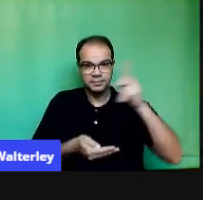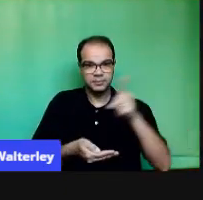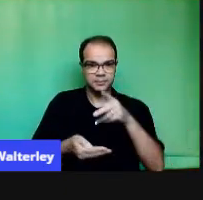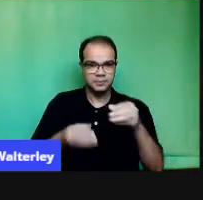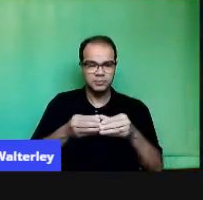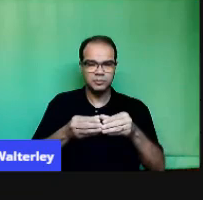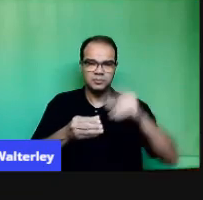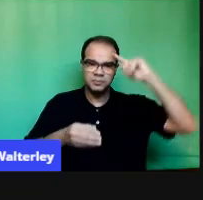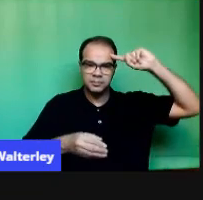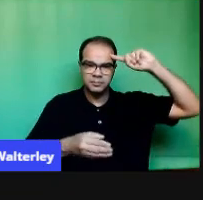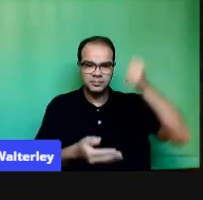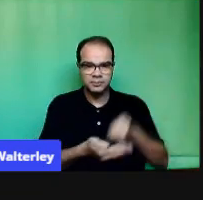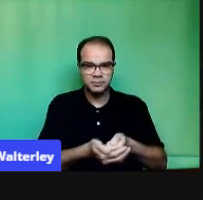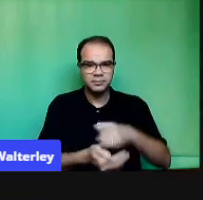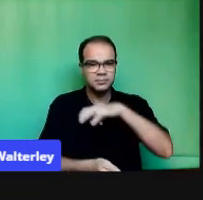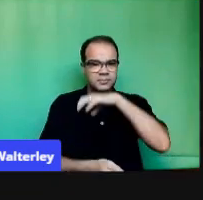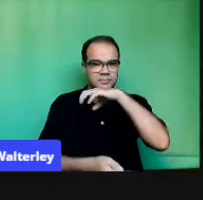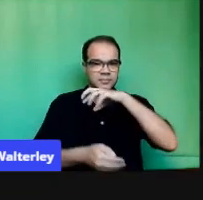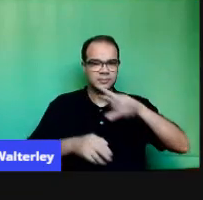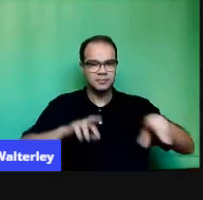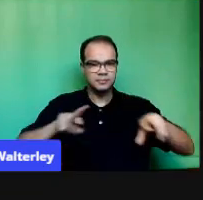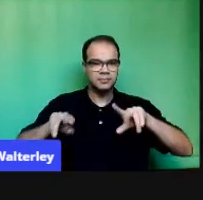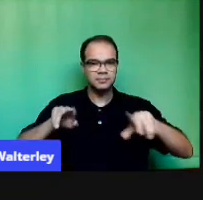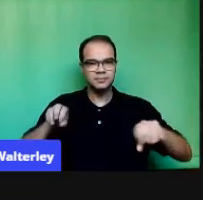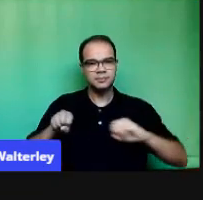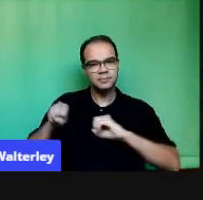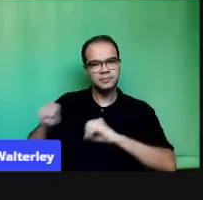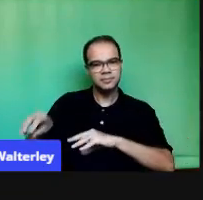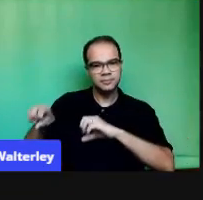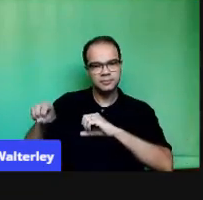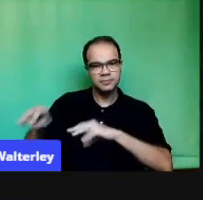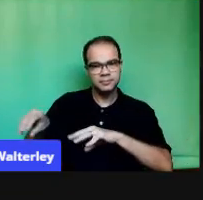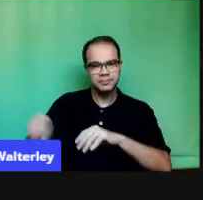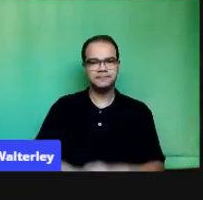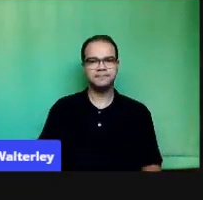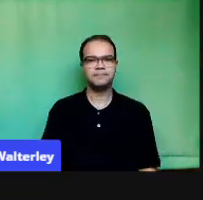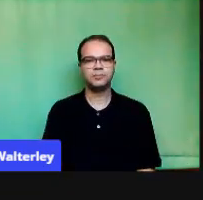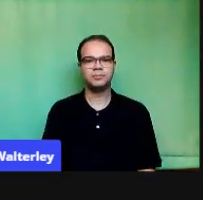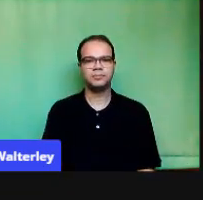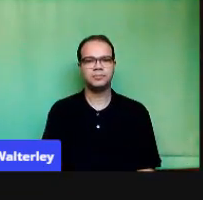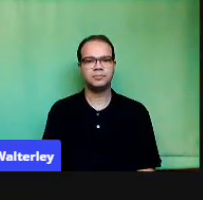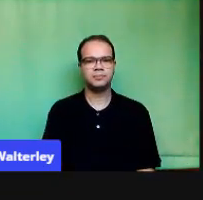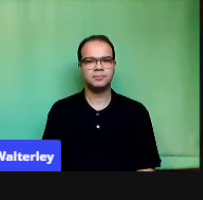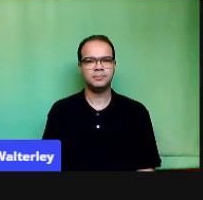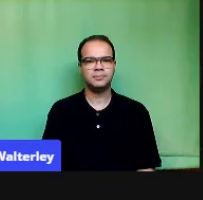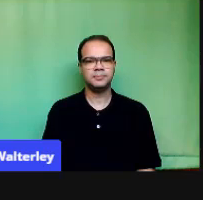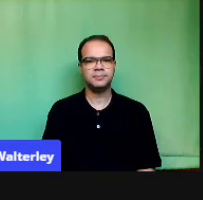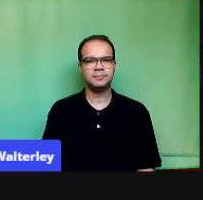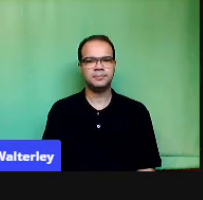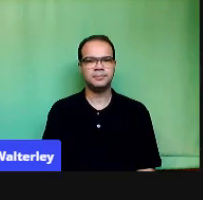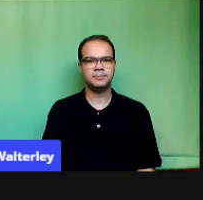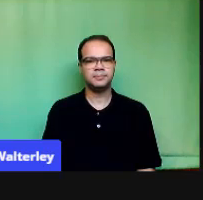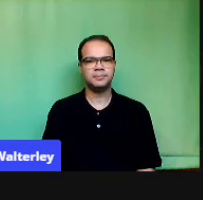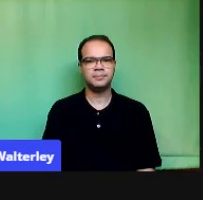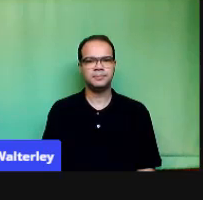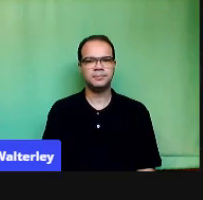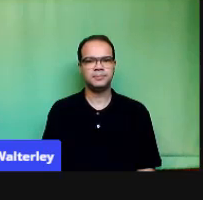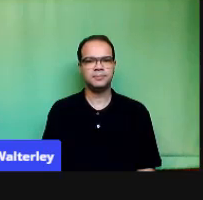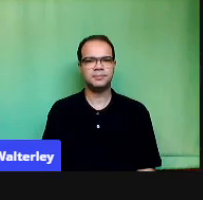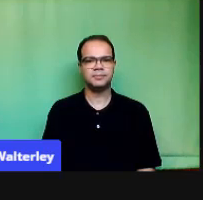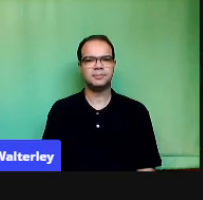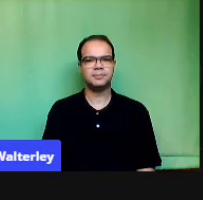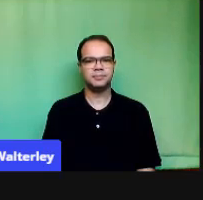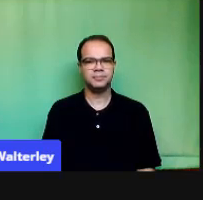nos baseássemos apenas no documento federal, esses temas seriam negligenciados. Pode passar, por favor? Então,